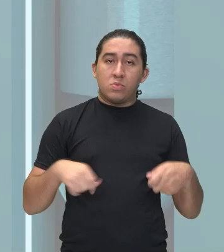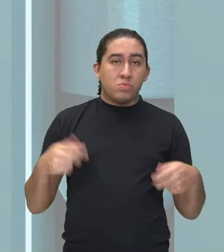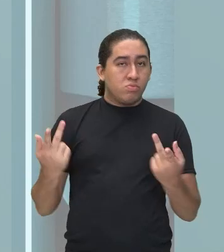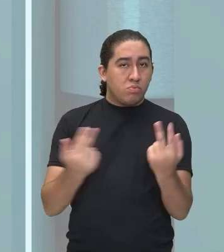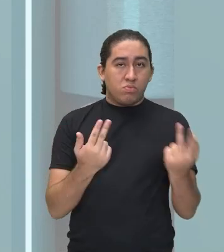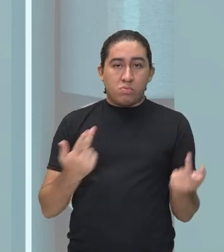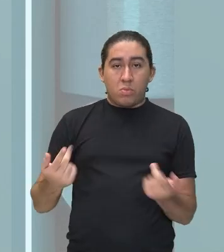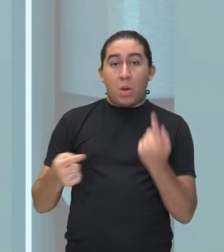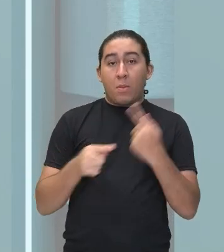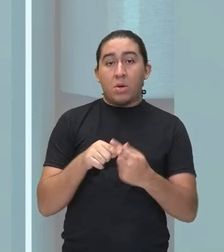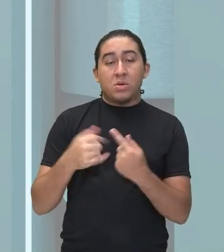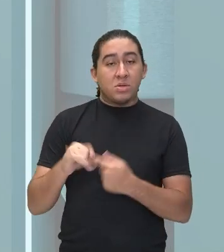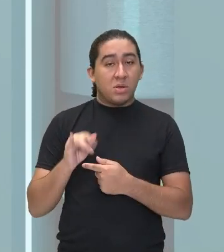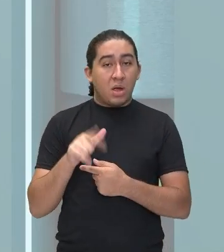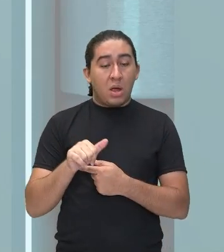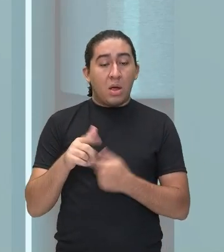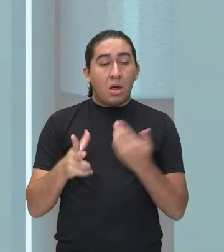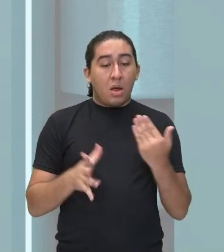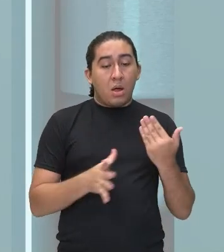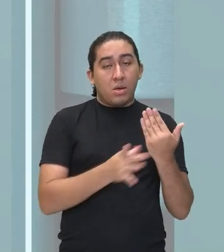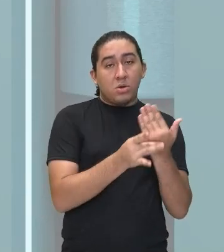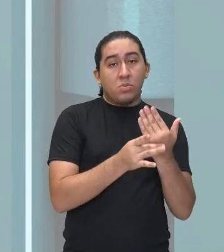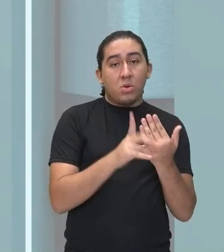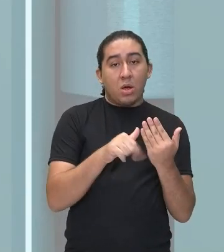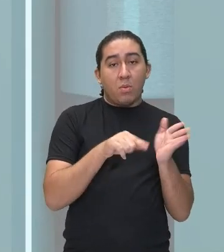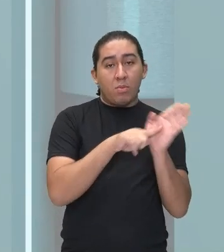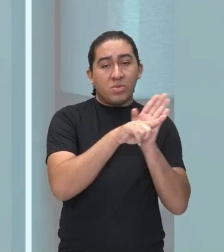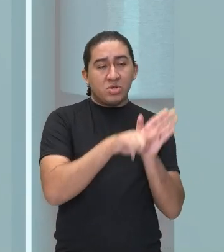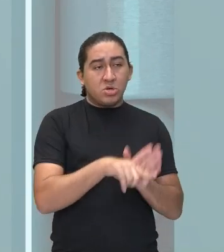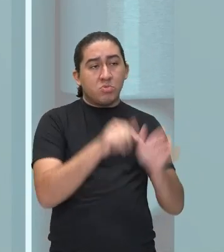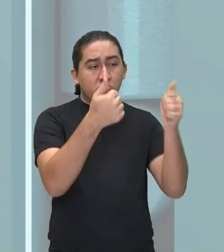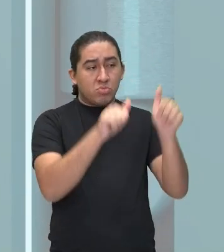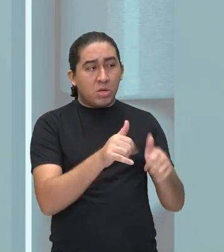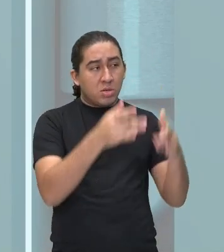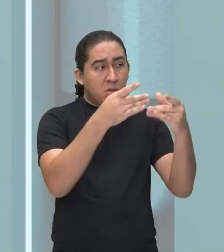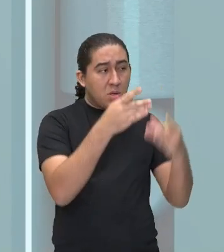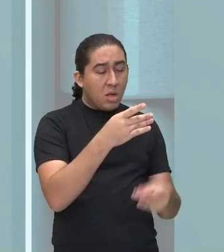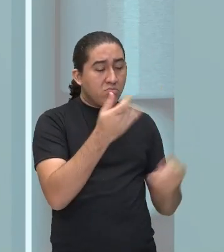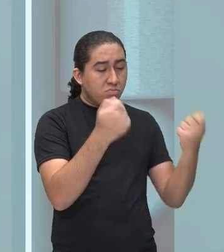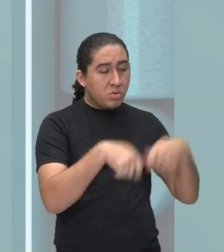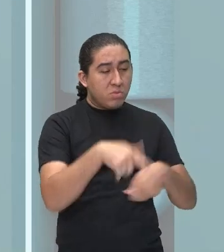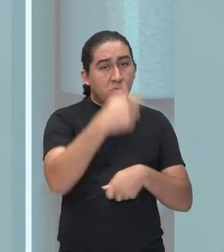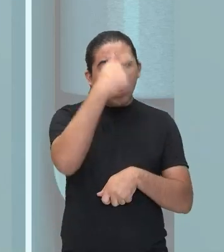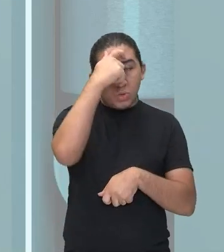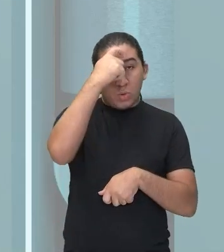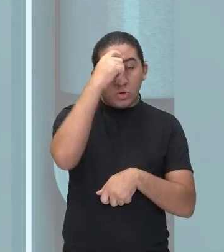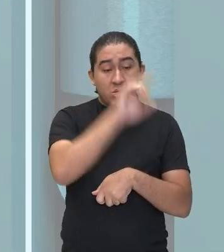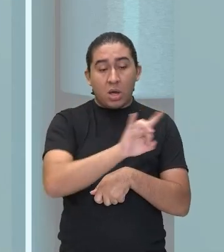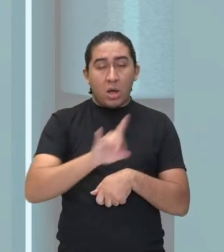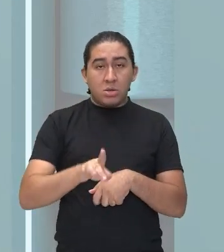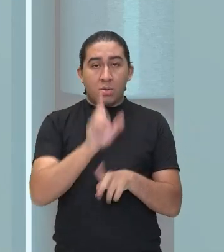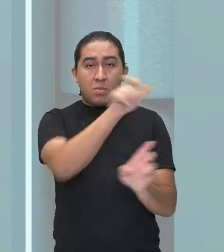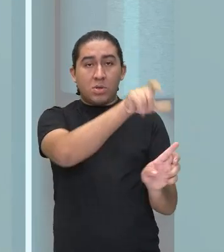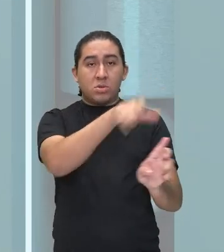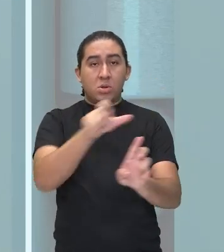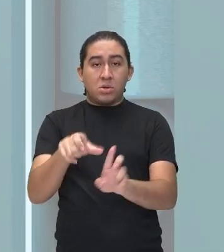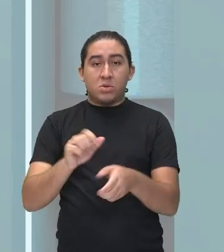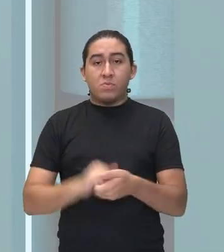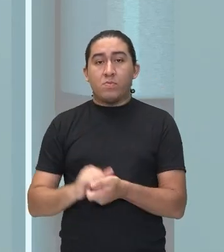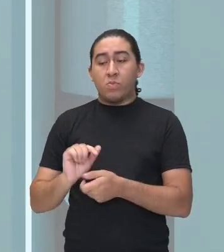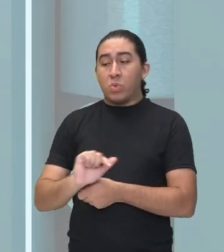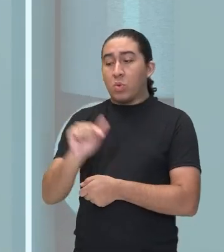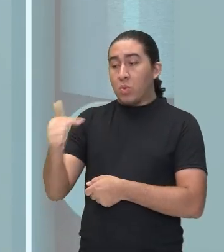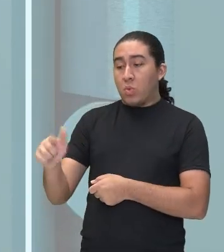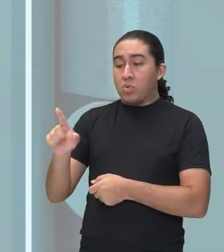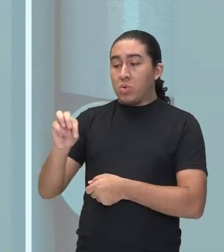Quando é o realismo, é uma pesquisa, uma análise profunda psicológica de cada personagem. Já